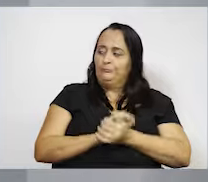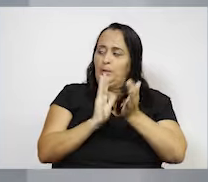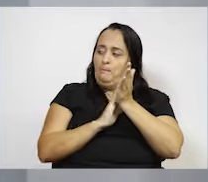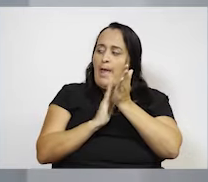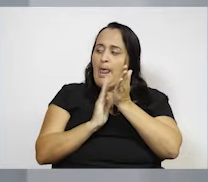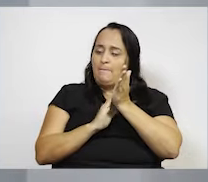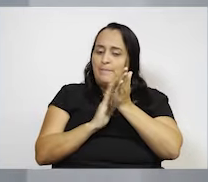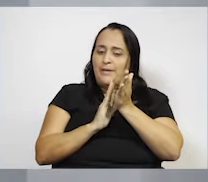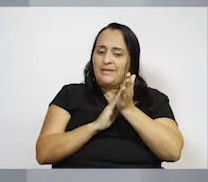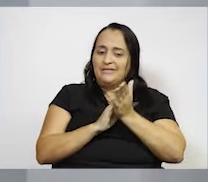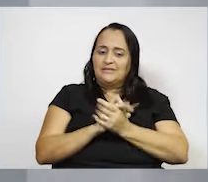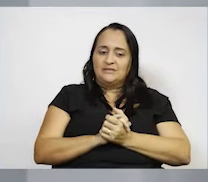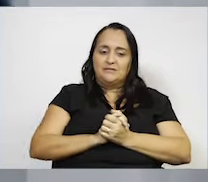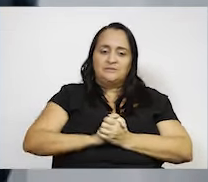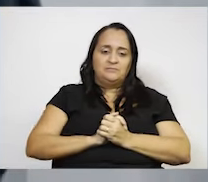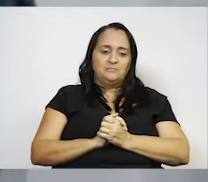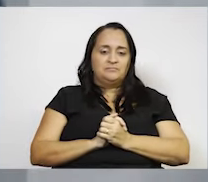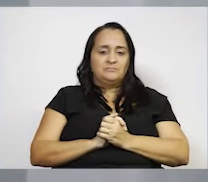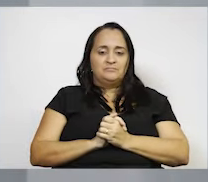Parabéns.